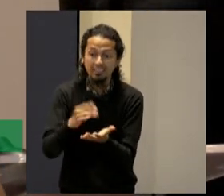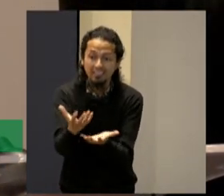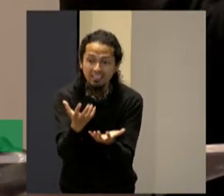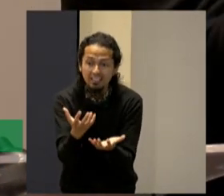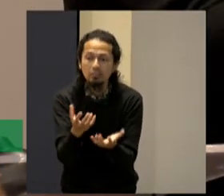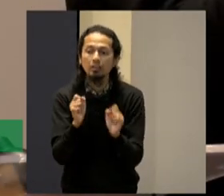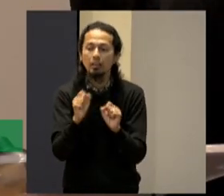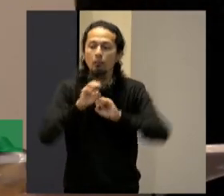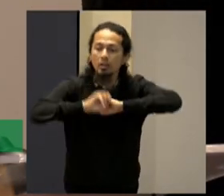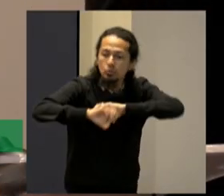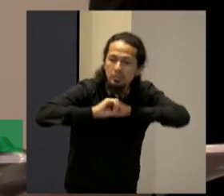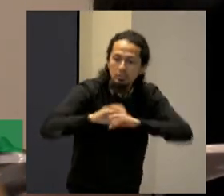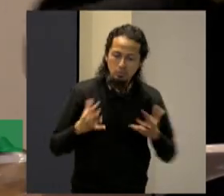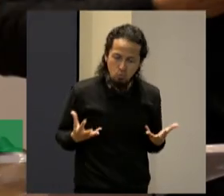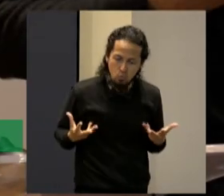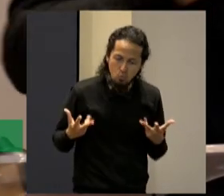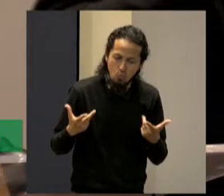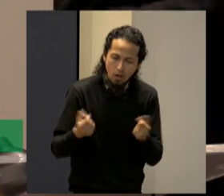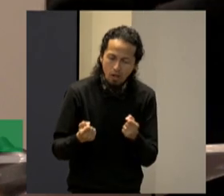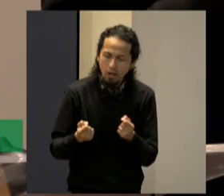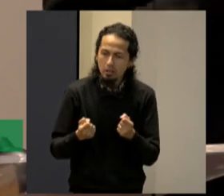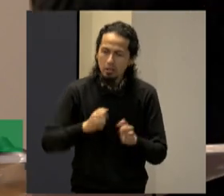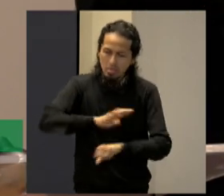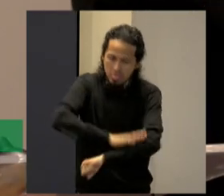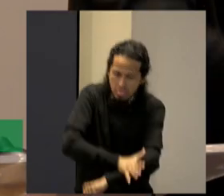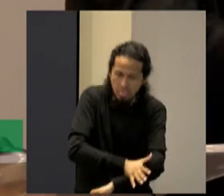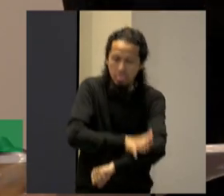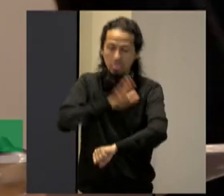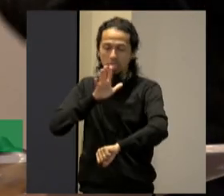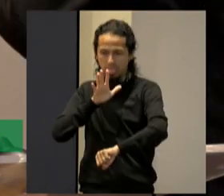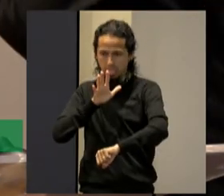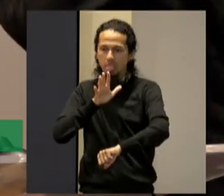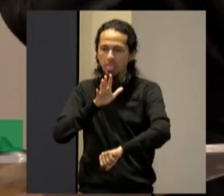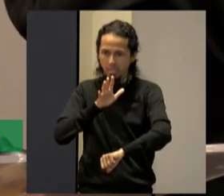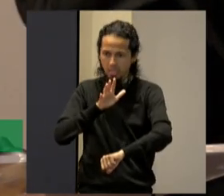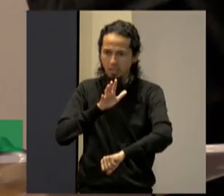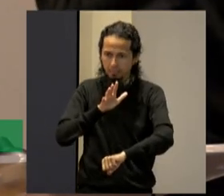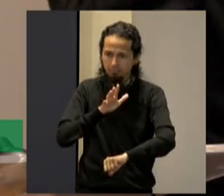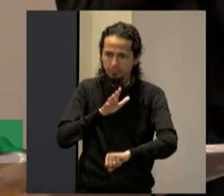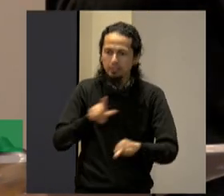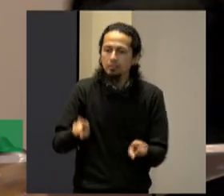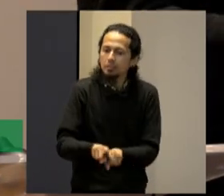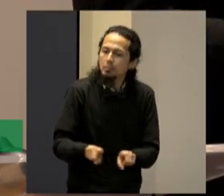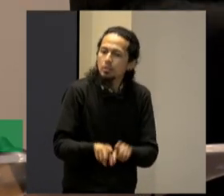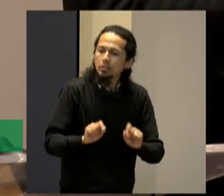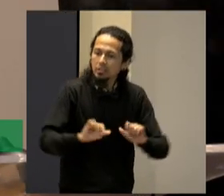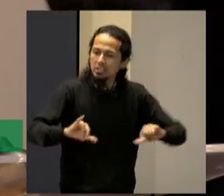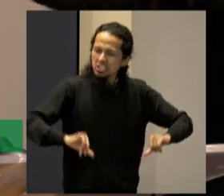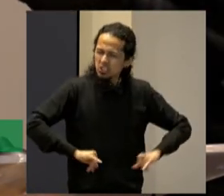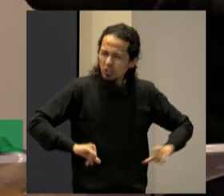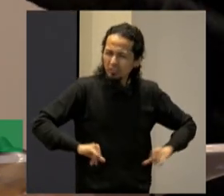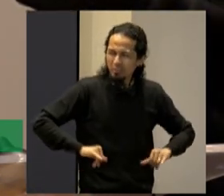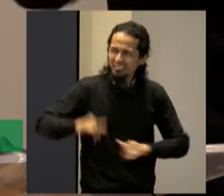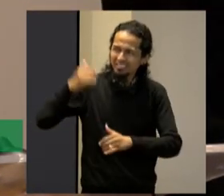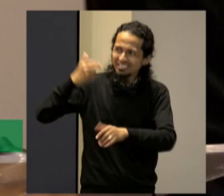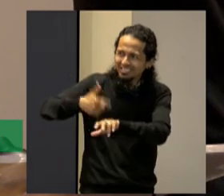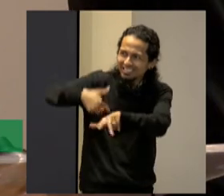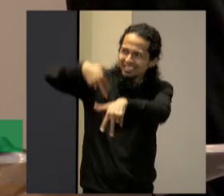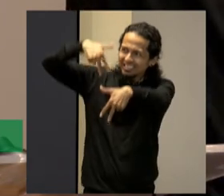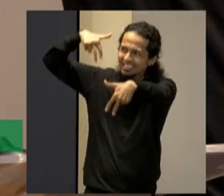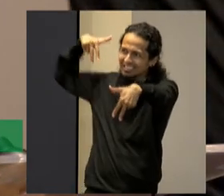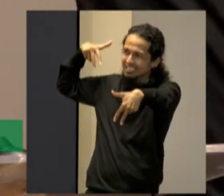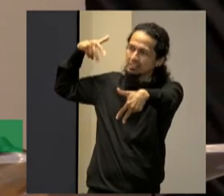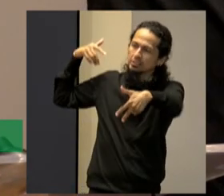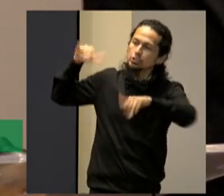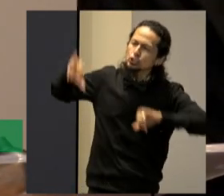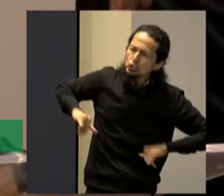educação de qualidade, antirracista, que cessasse os sofrimentos que os nossos ancestrais tinham passado e